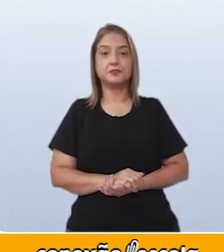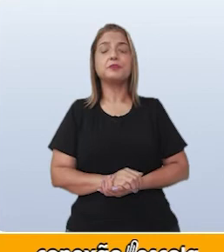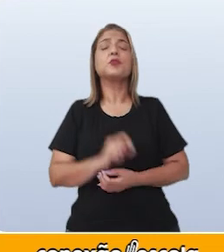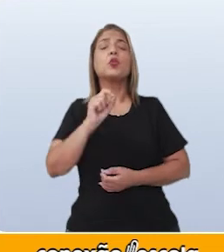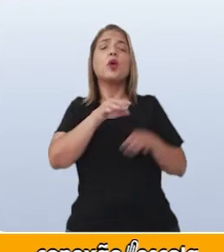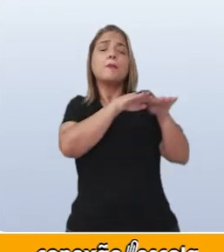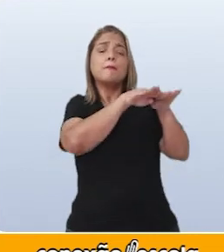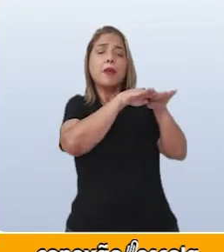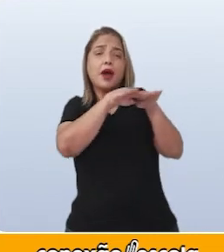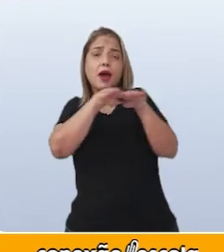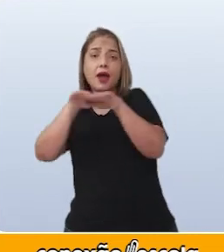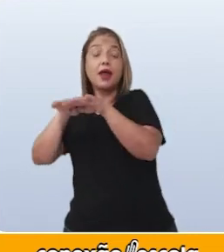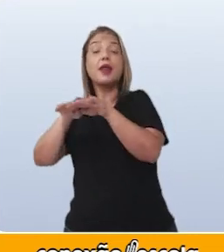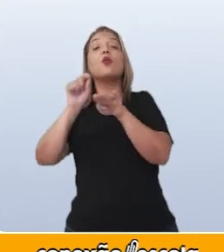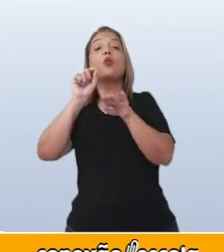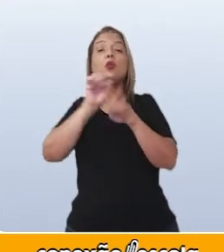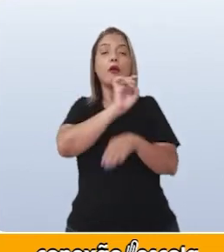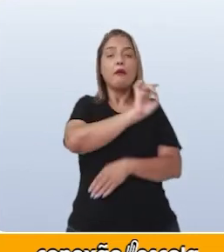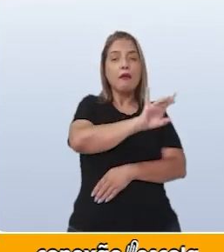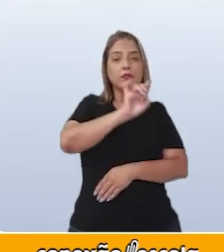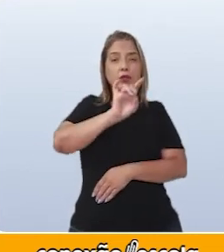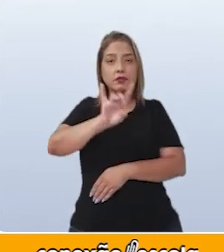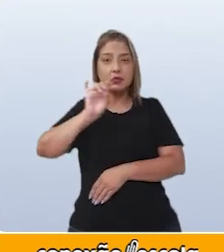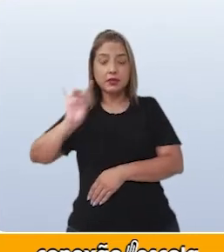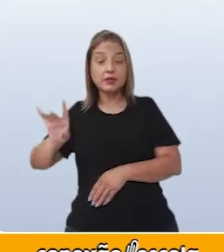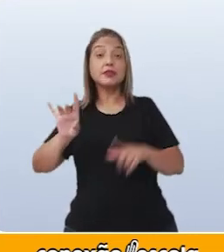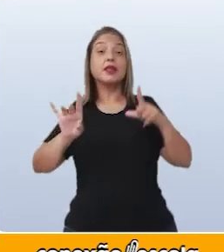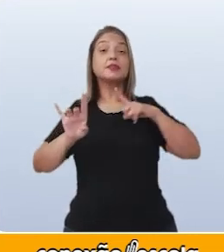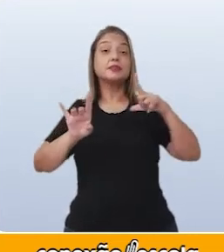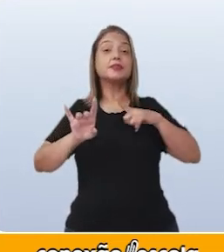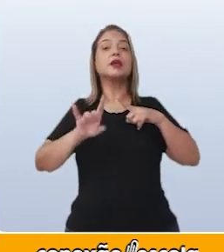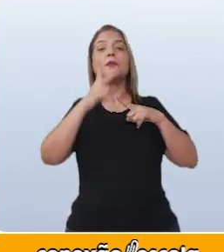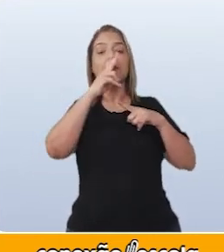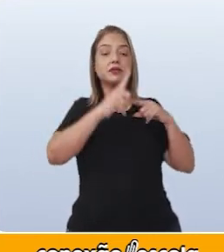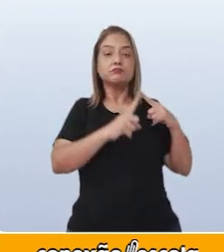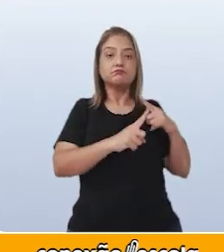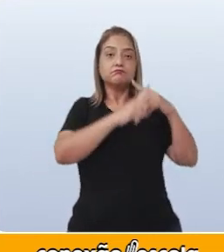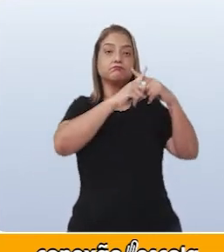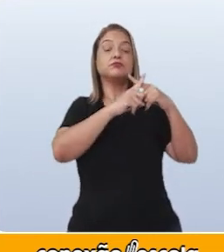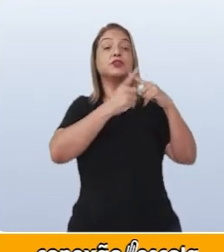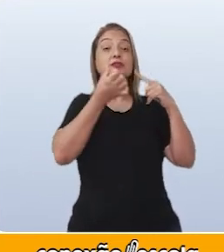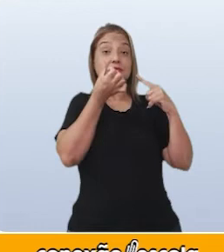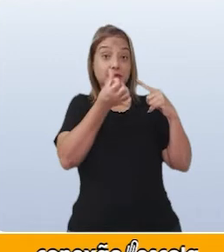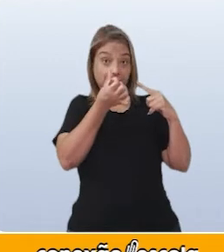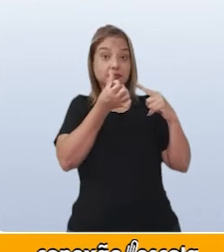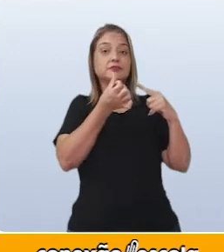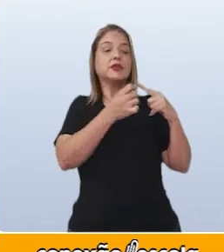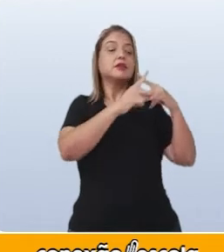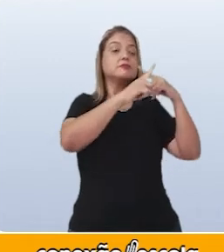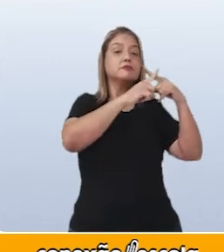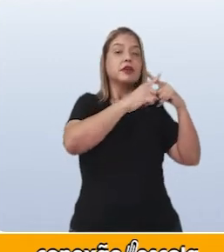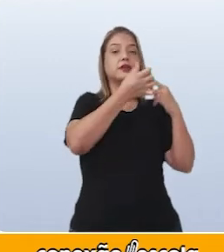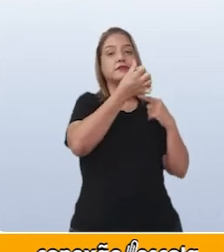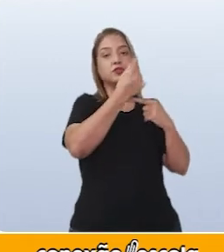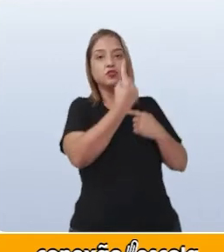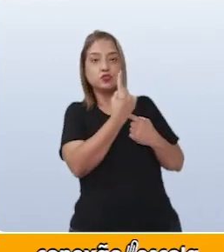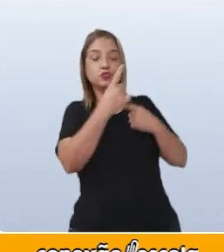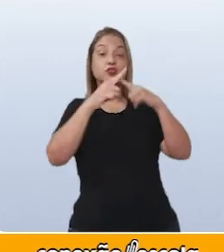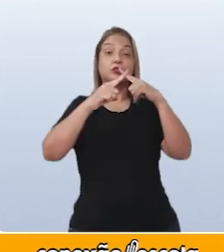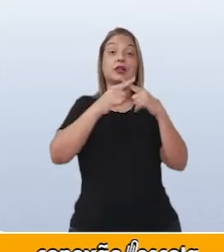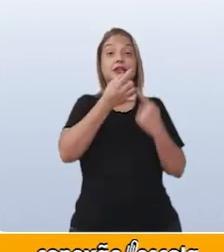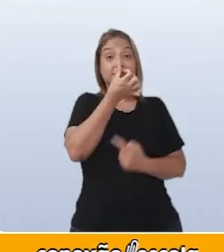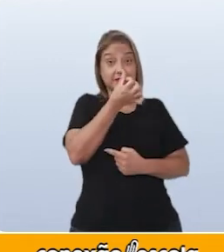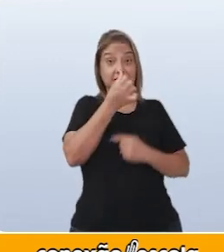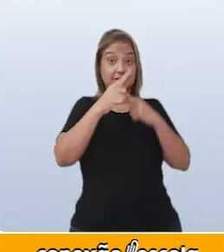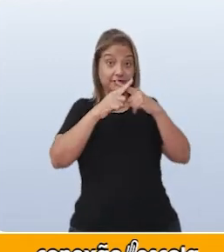O padrão dela é que cada um dos itens dela é uma multiplicação do número 6. 6 vezes 1, 6